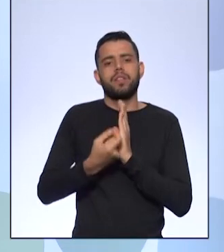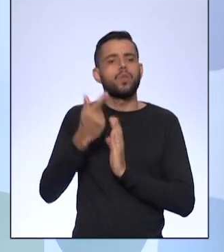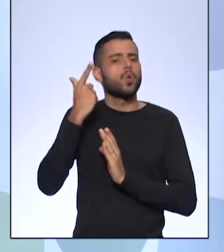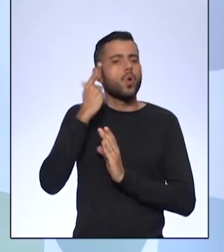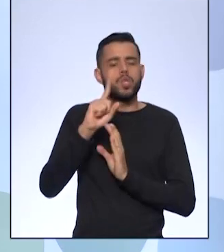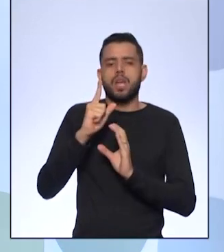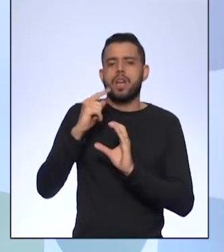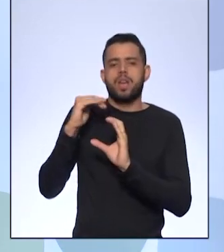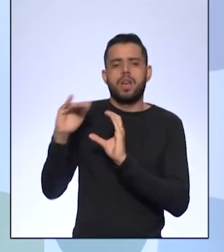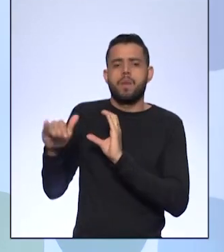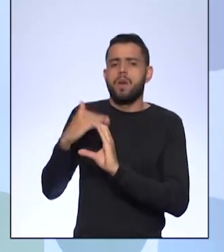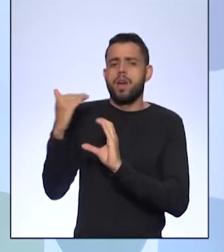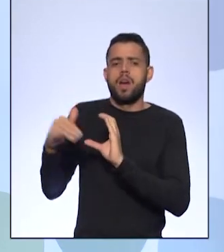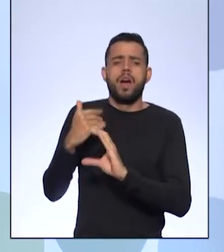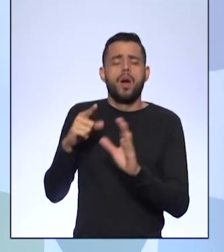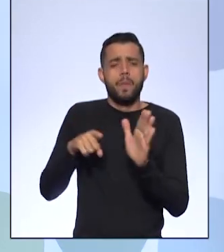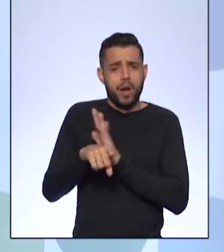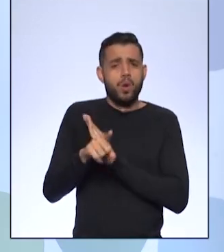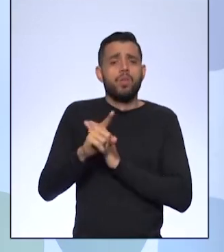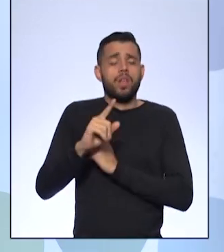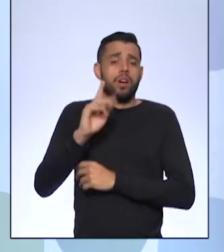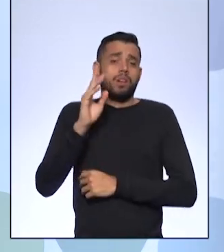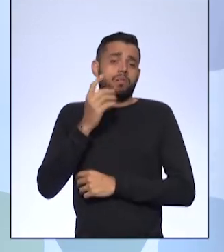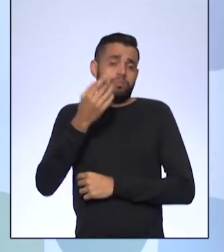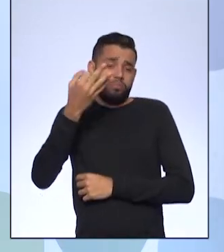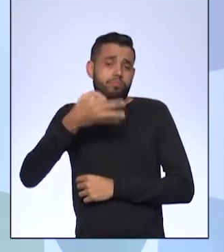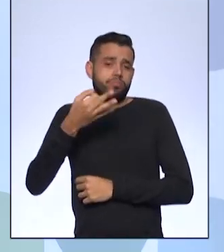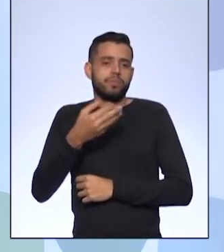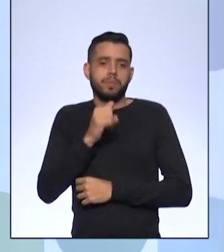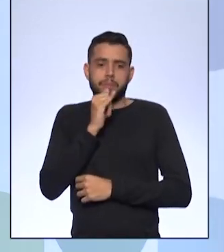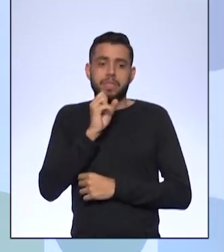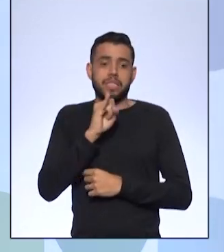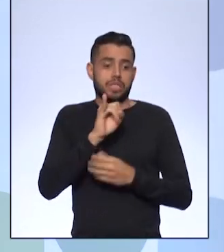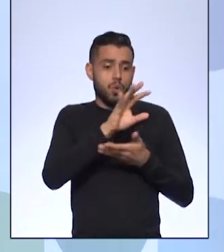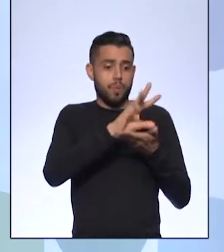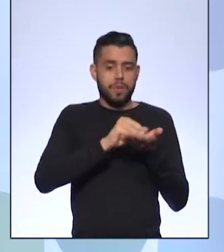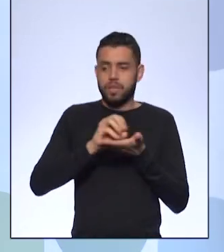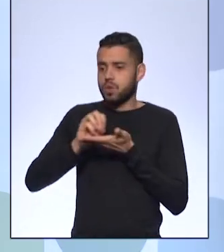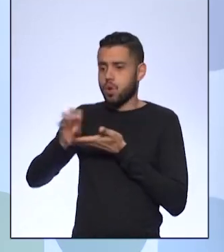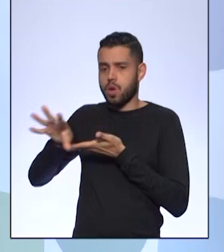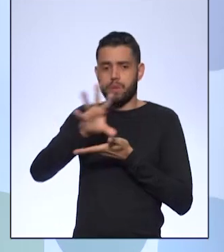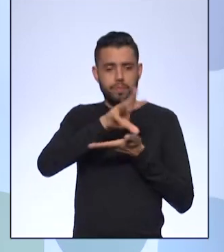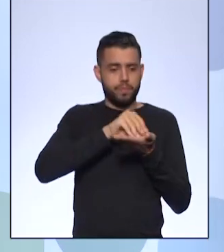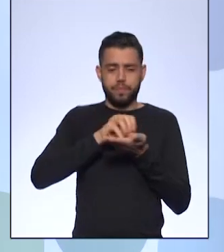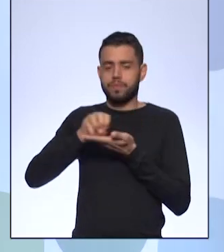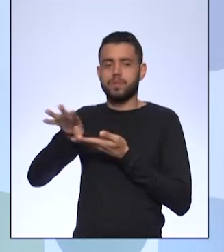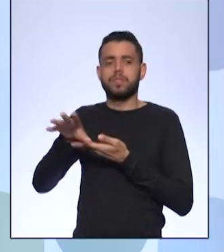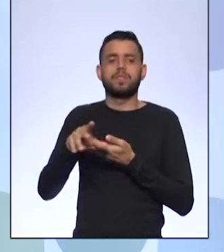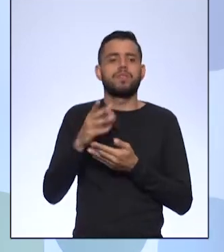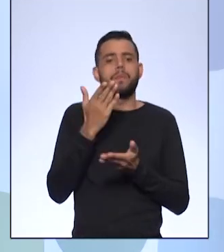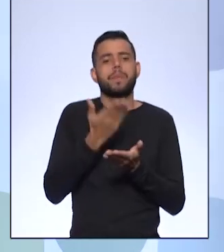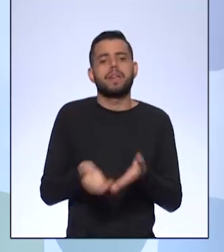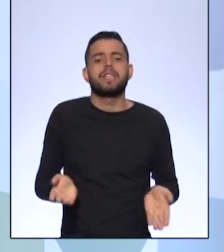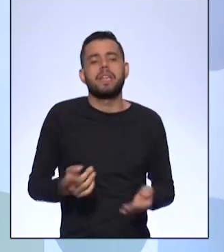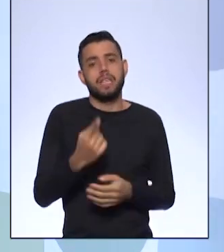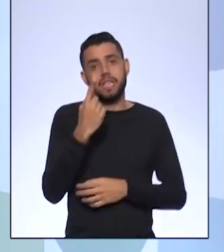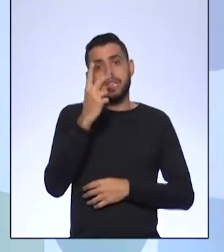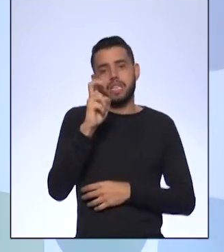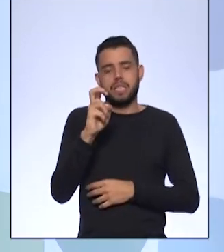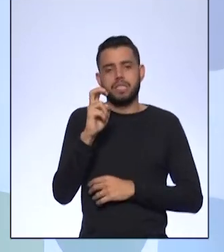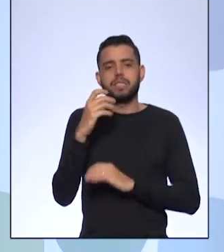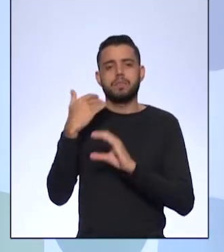enviar mensagem com pergunta pertinente. Então, se toda hora eu copio e colo, eu vou gastar essas minhas 15